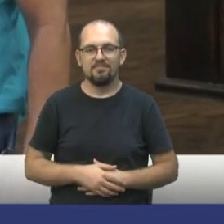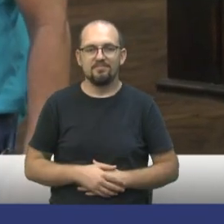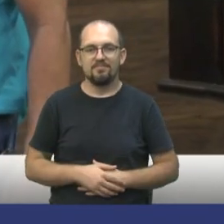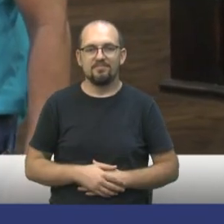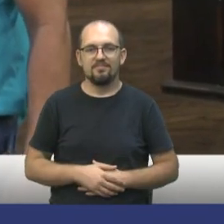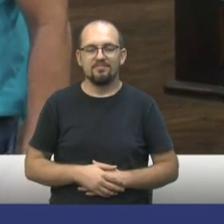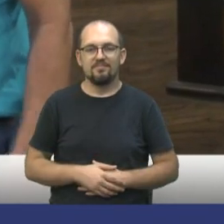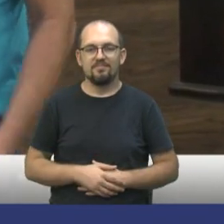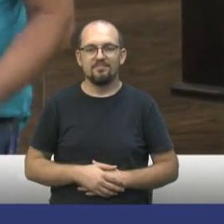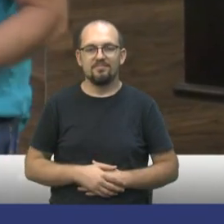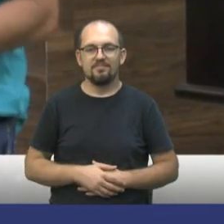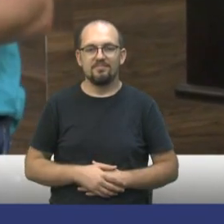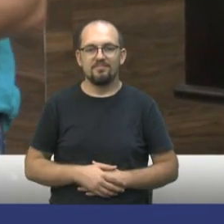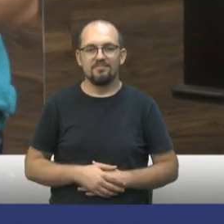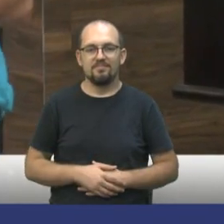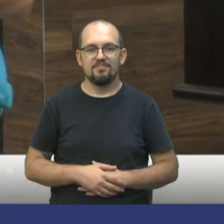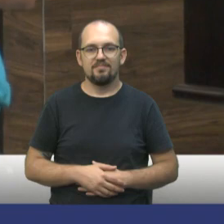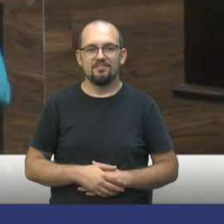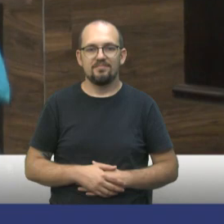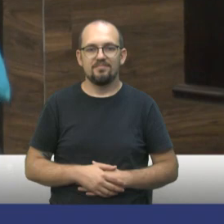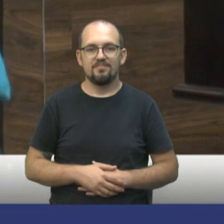à entrega.